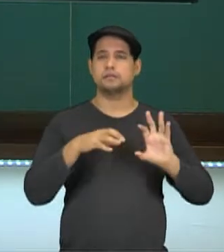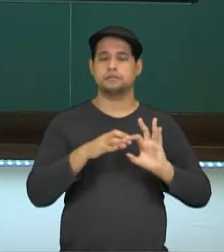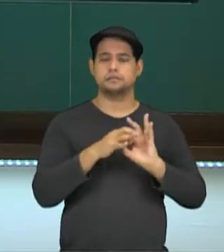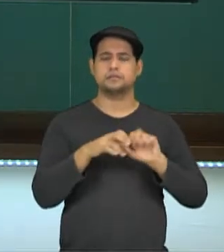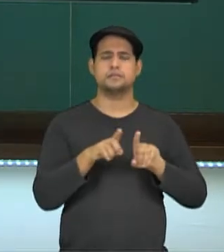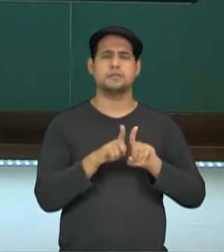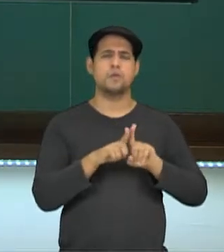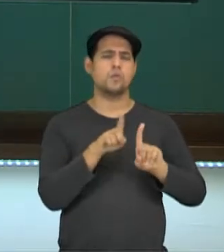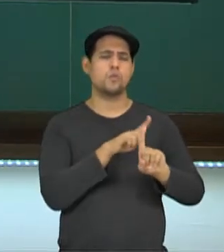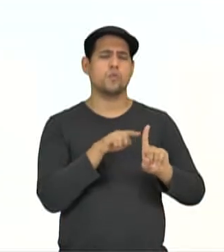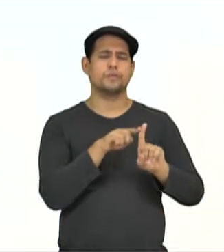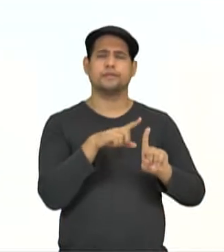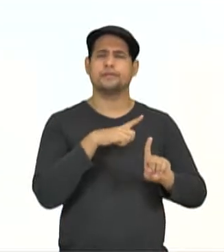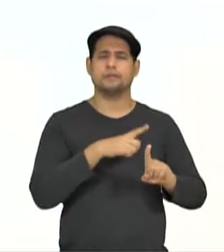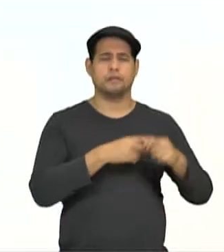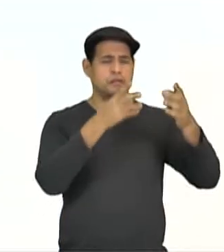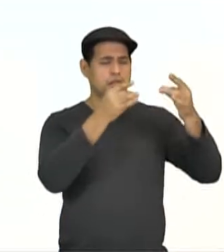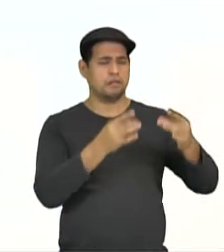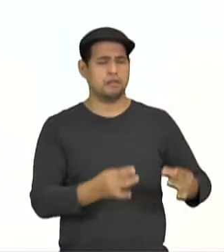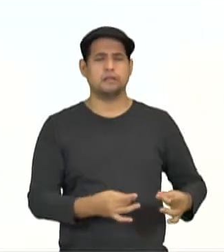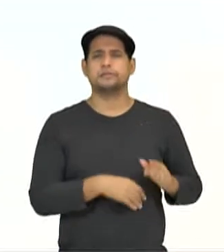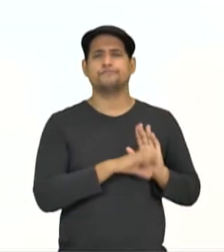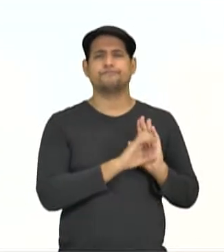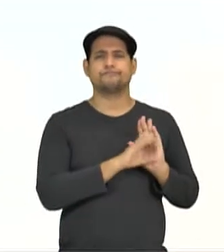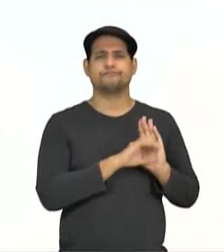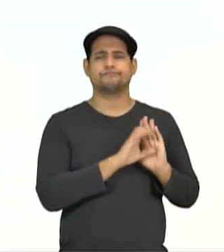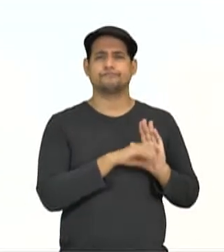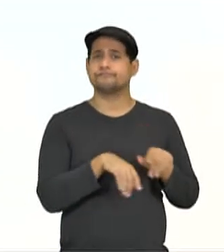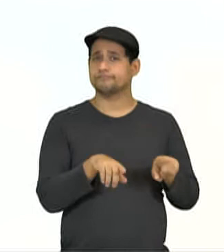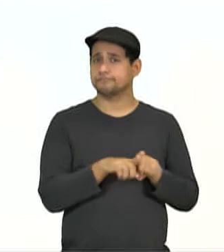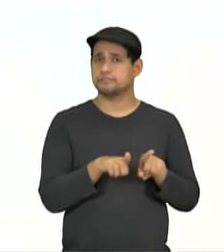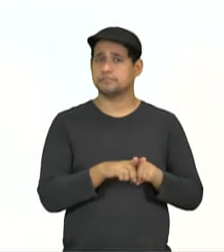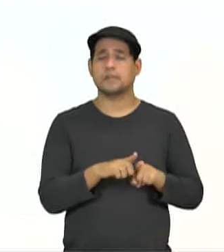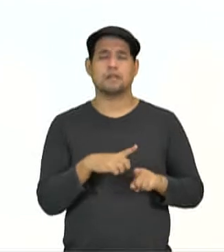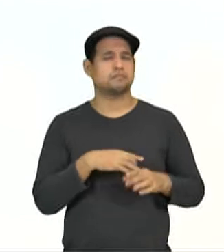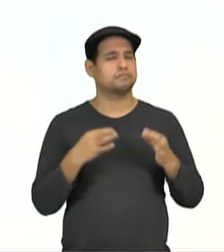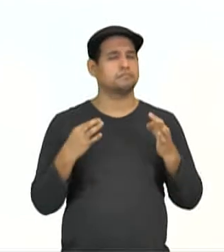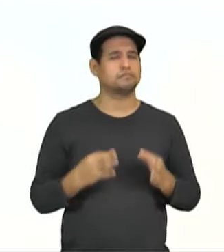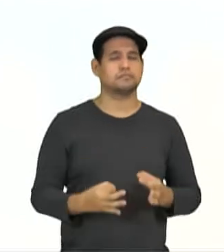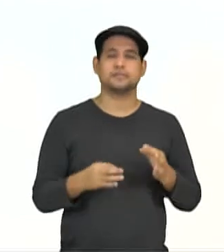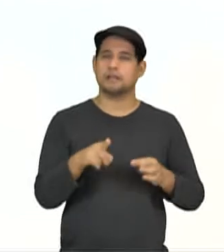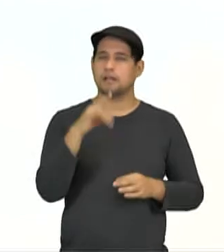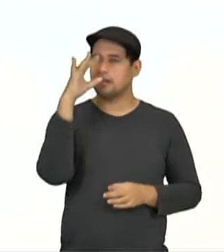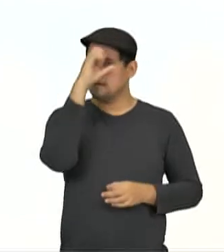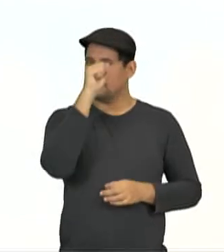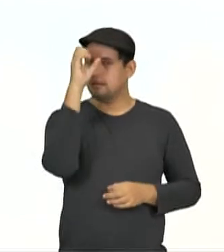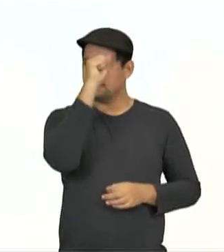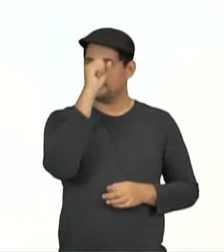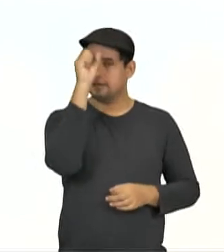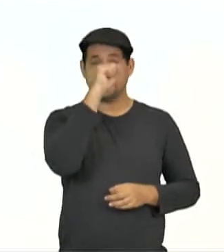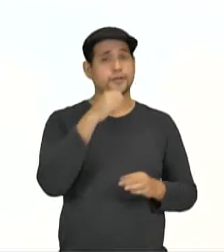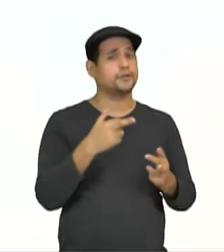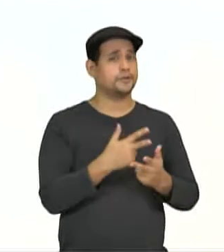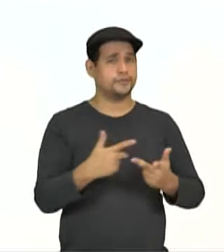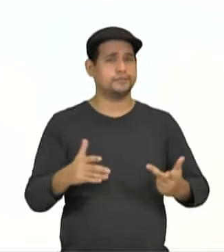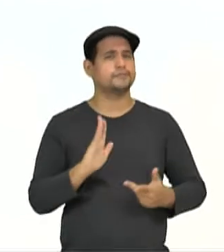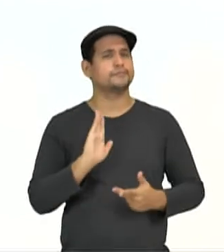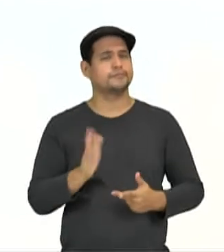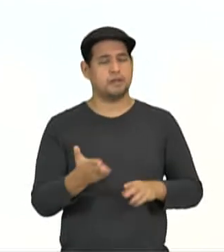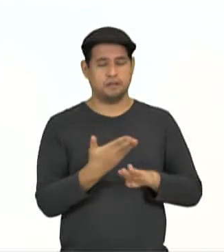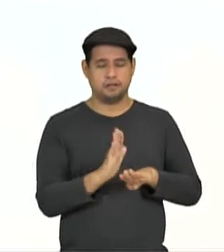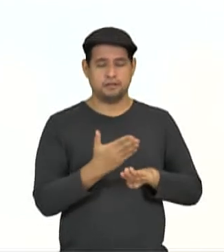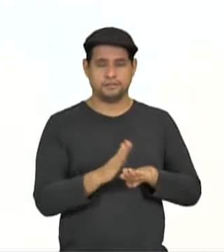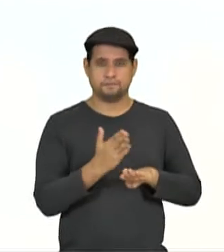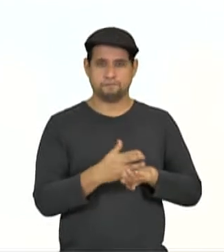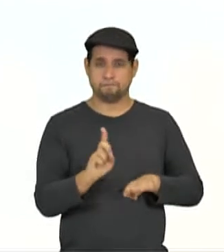Os objetivos, né? Então, definir aí o conceito de resiliência, tenho certeza que você vai aprender. É algo que nós já praticamos